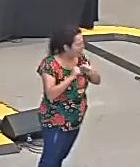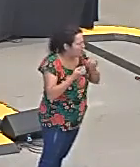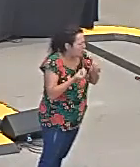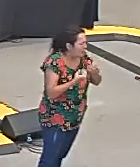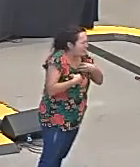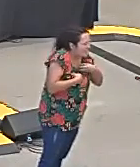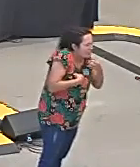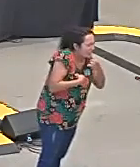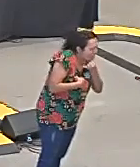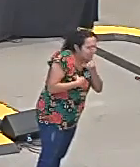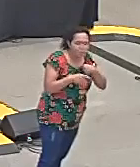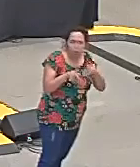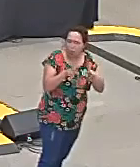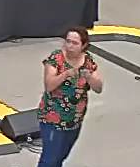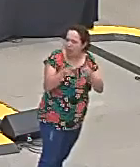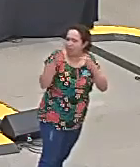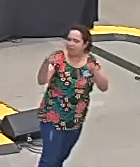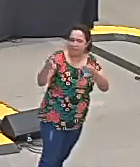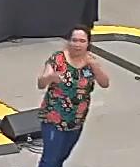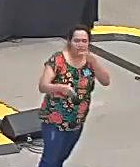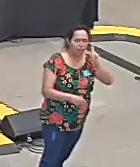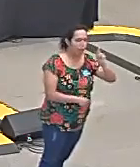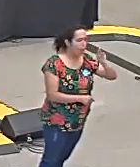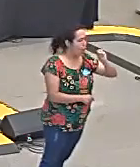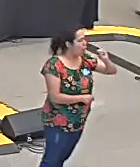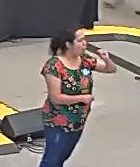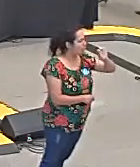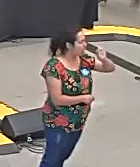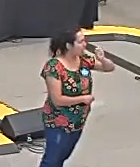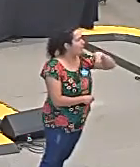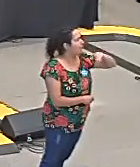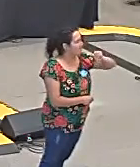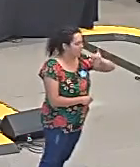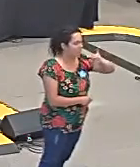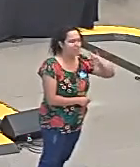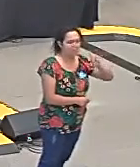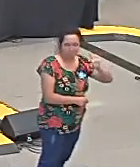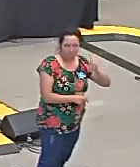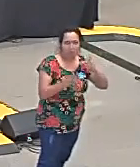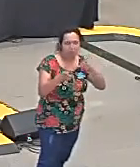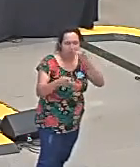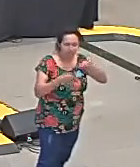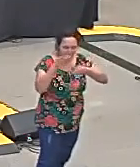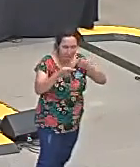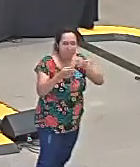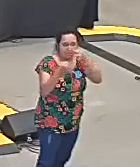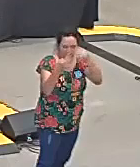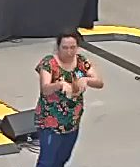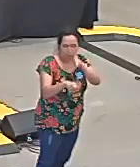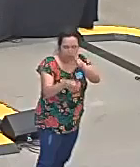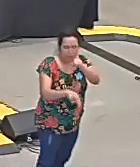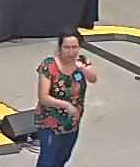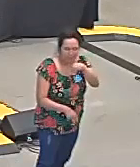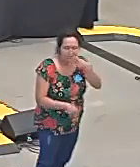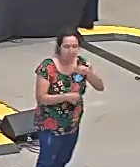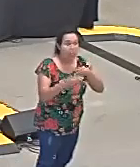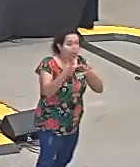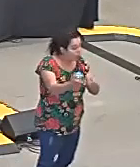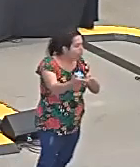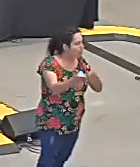Rosemeire, porque eu fico muito triste, eu me sinto como a Rosemeire mencionou. Ela